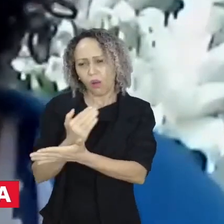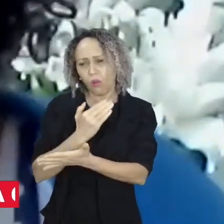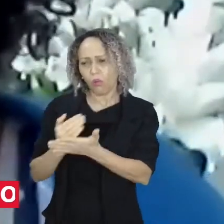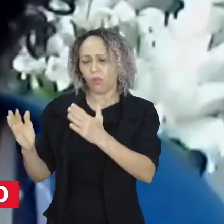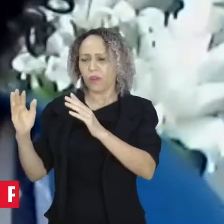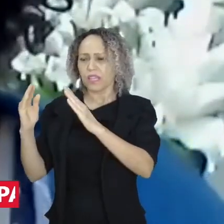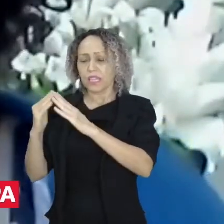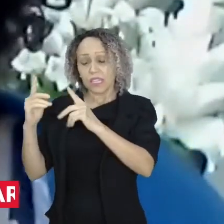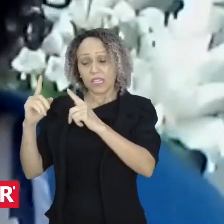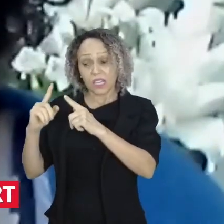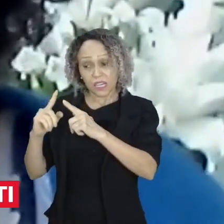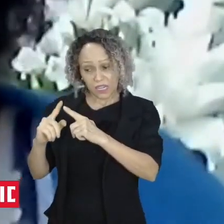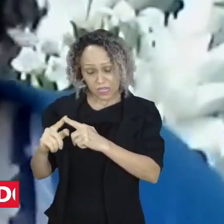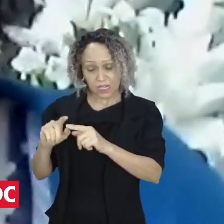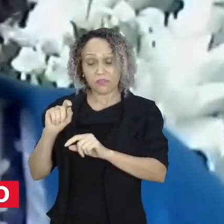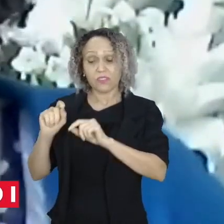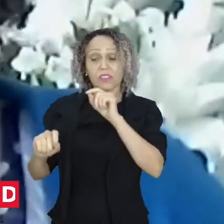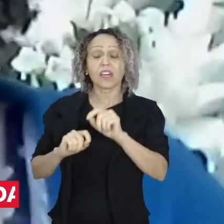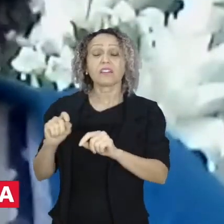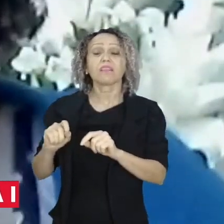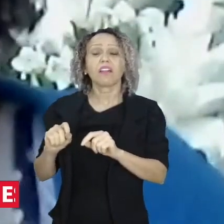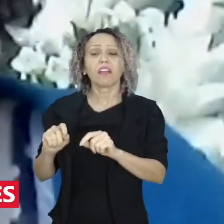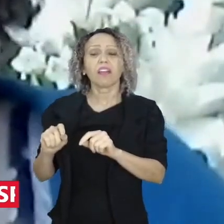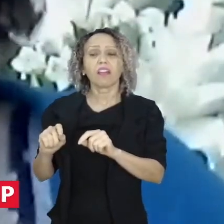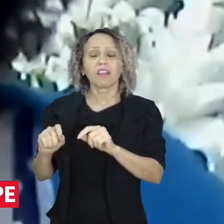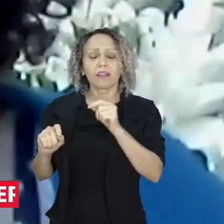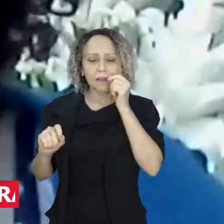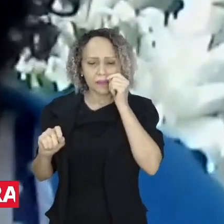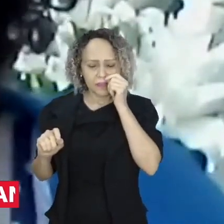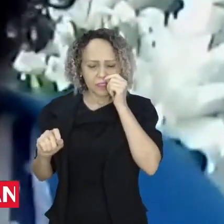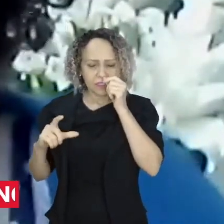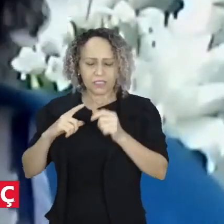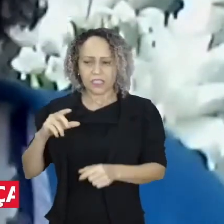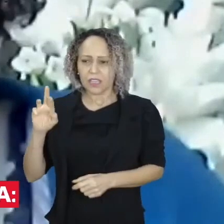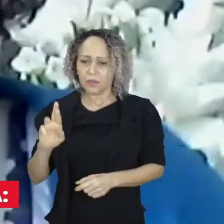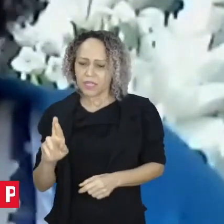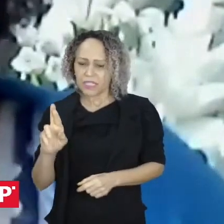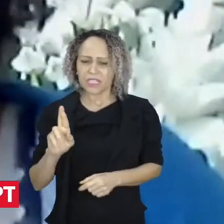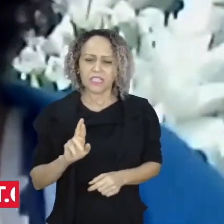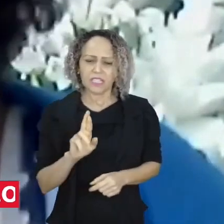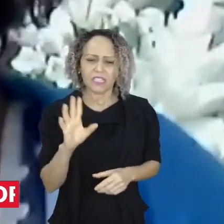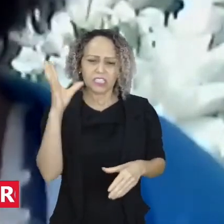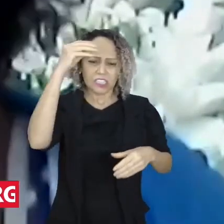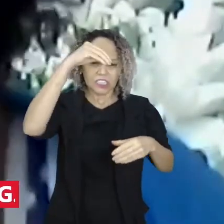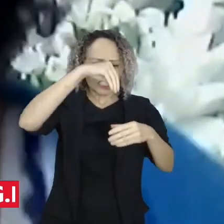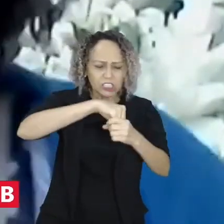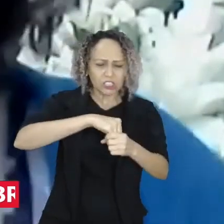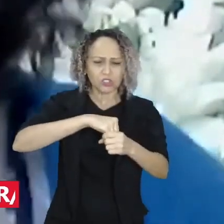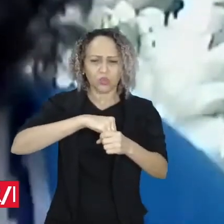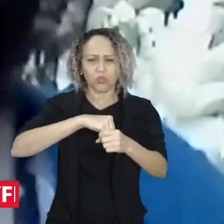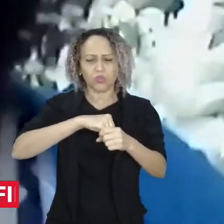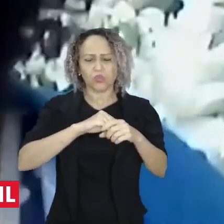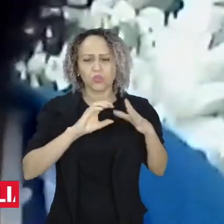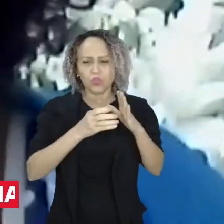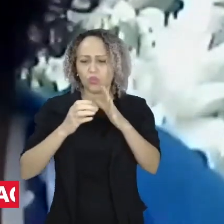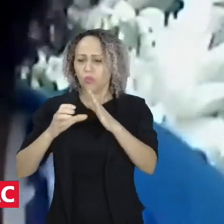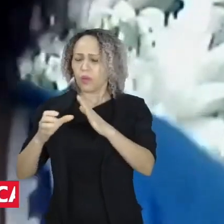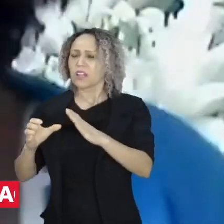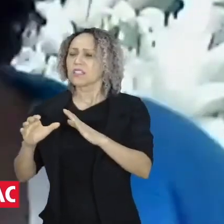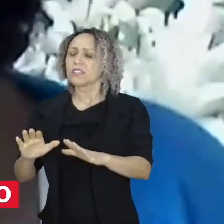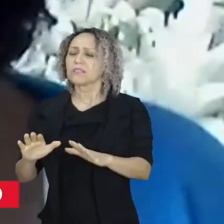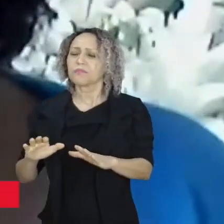não vota no Lula. Não é verdade. Nós já tivemos, por parte